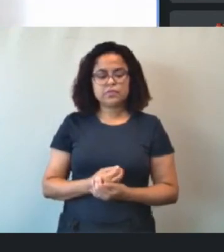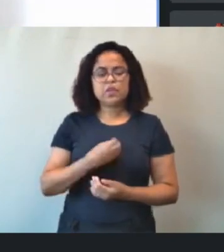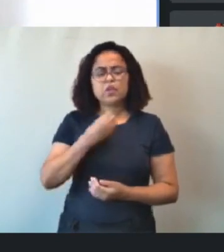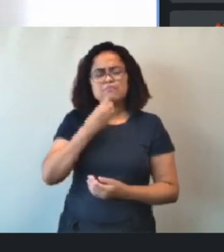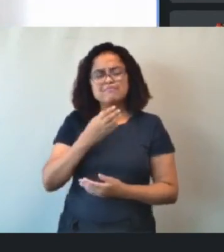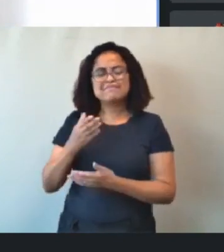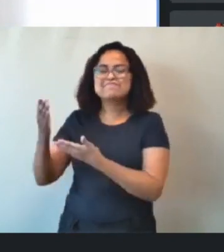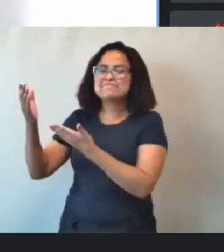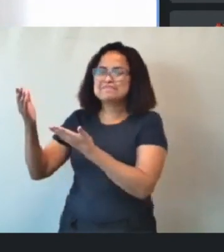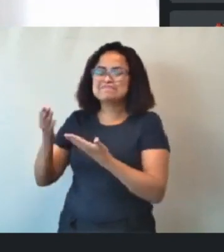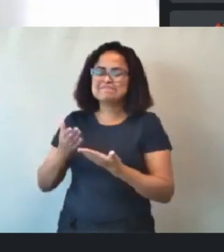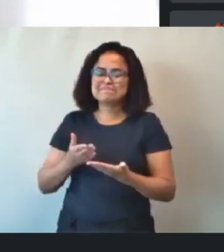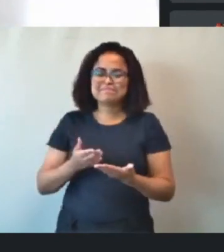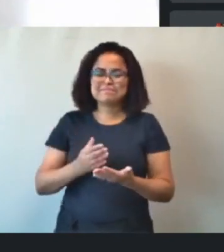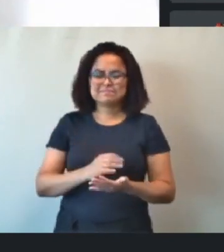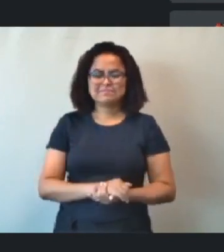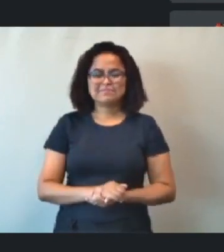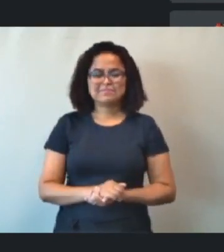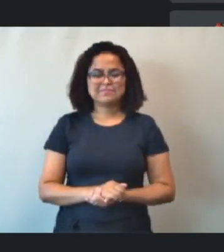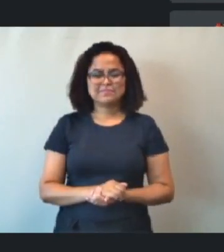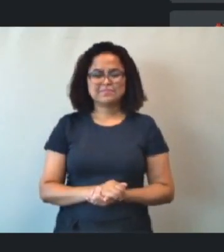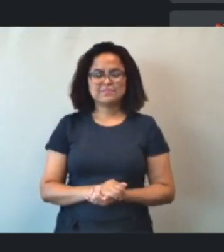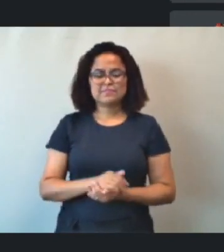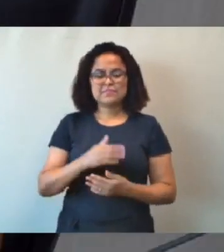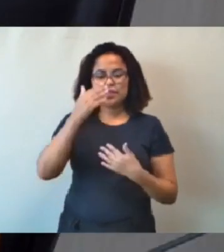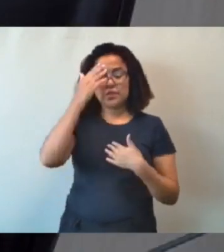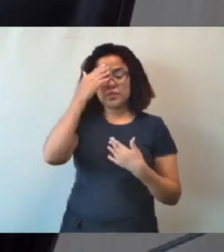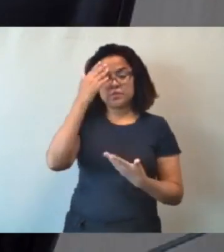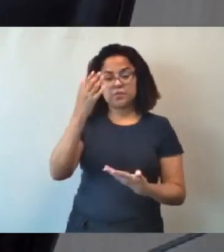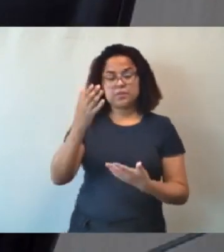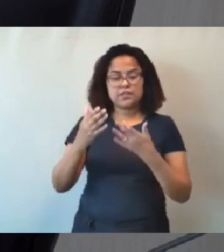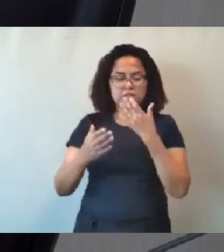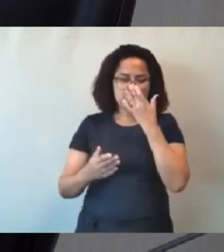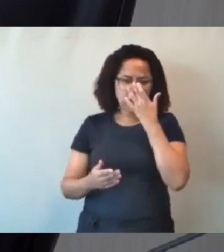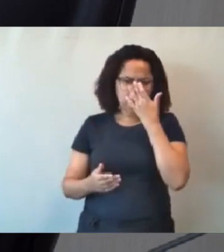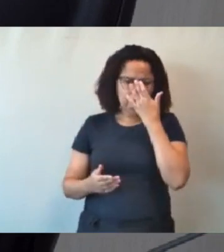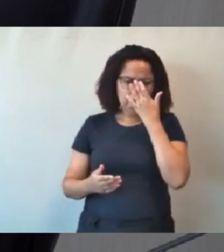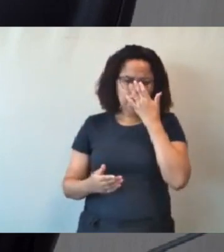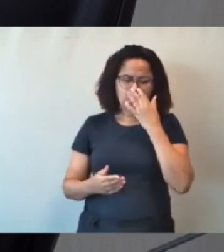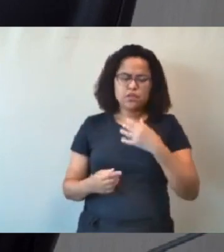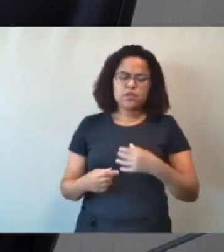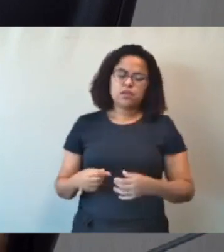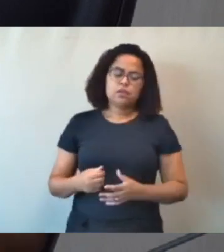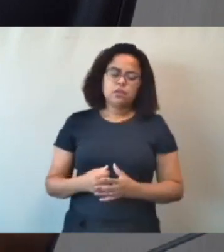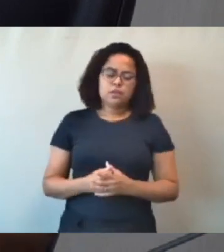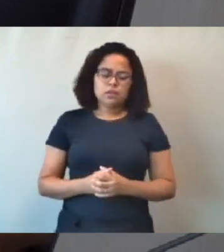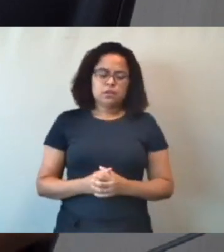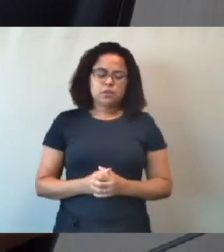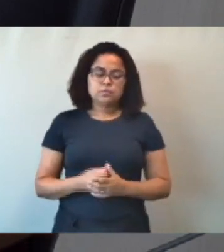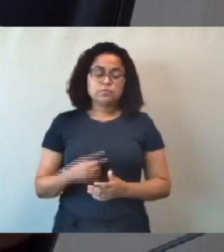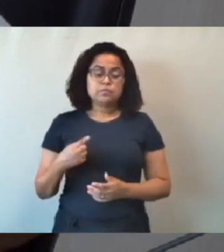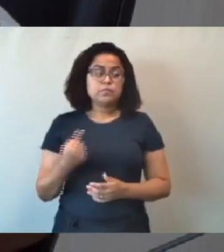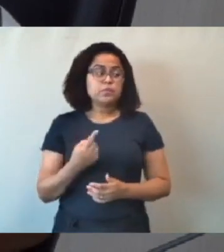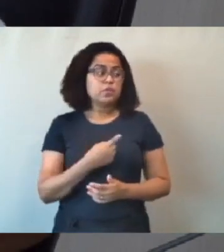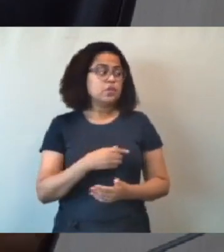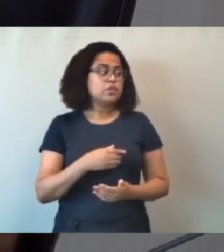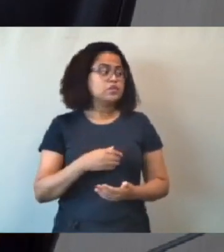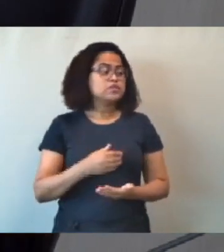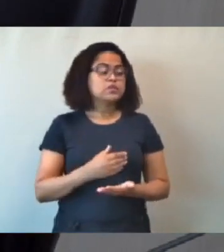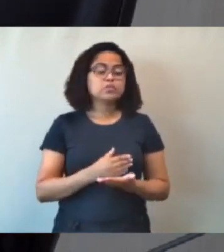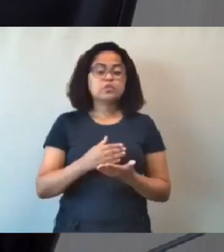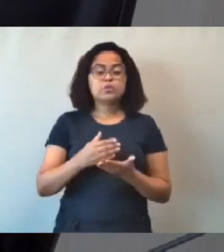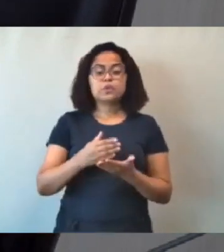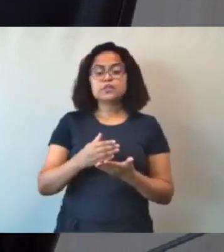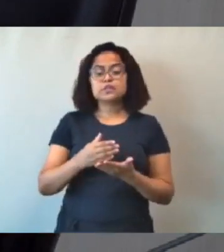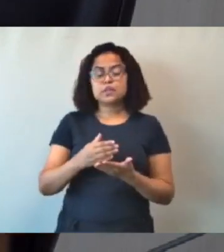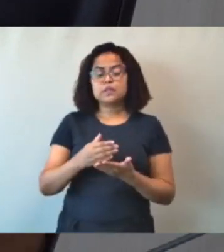Ok. Muito obrigado. Bom, a gente vai começar, então, a nossa reunião.